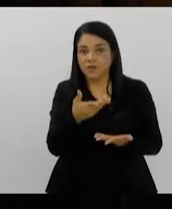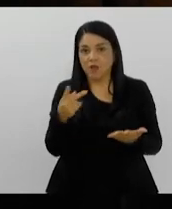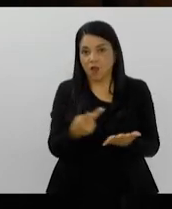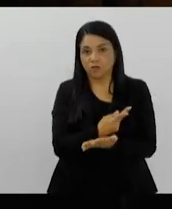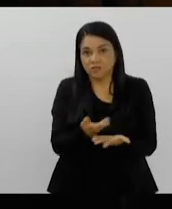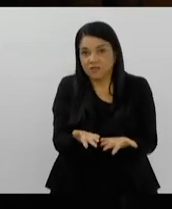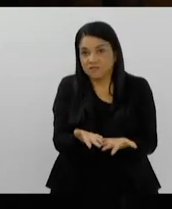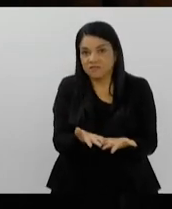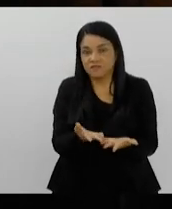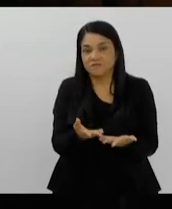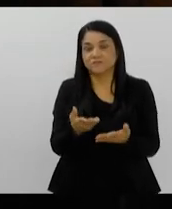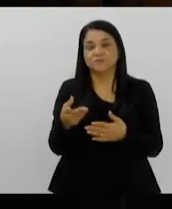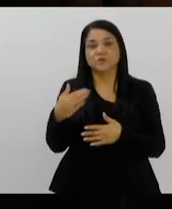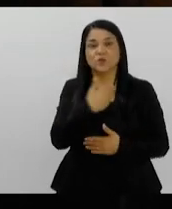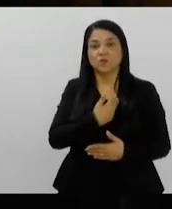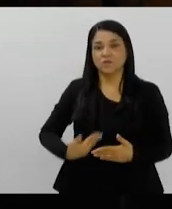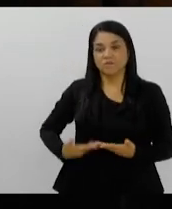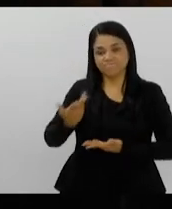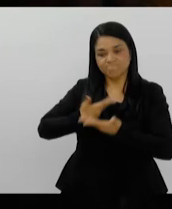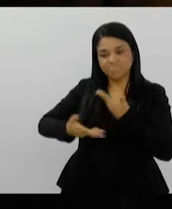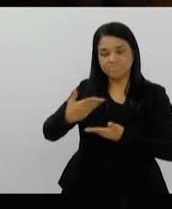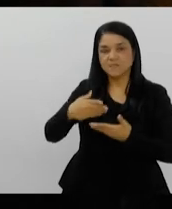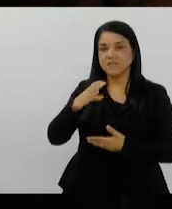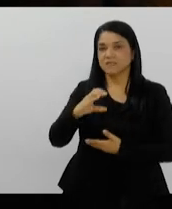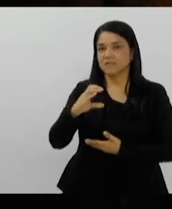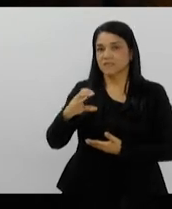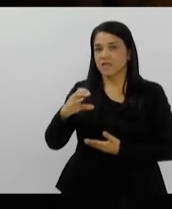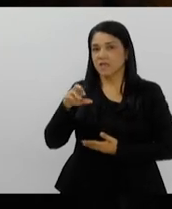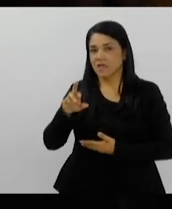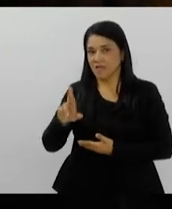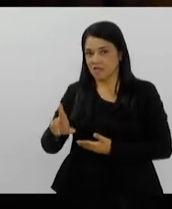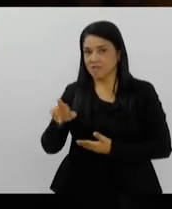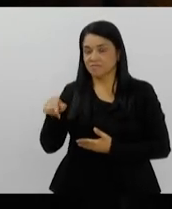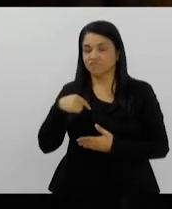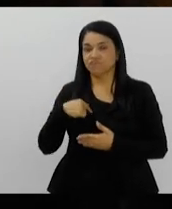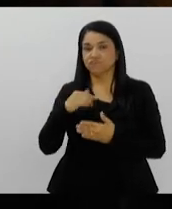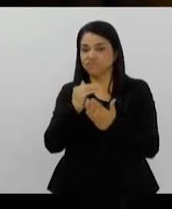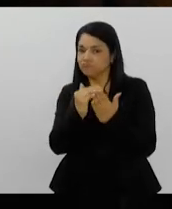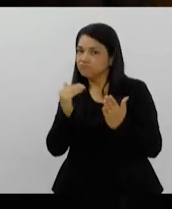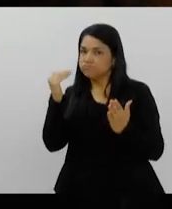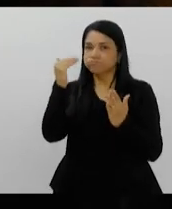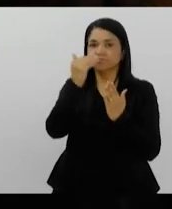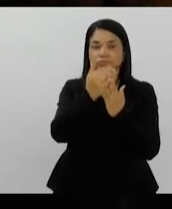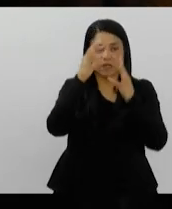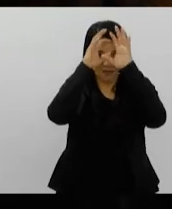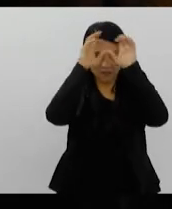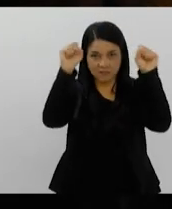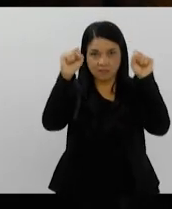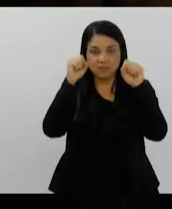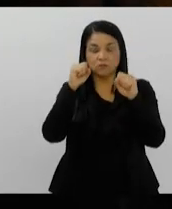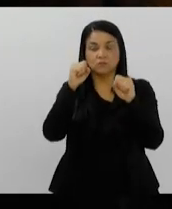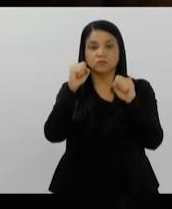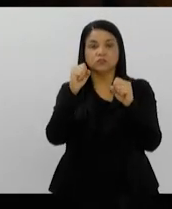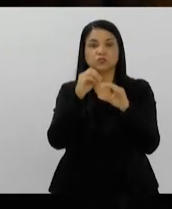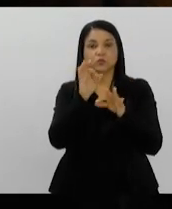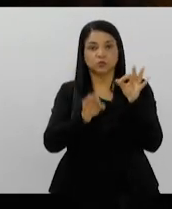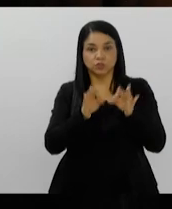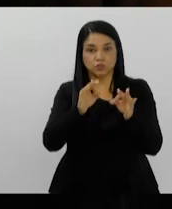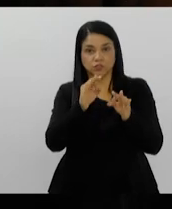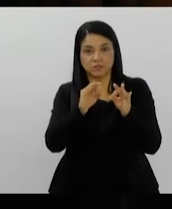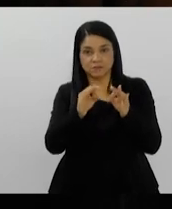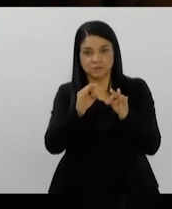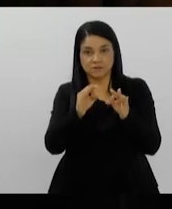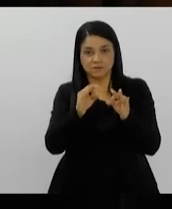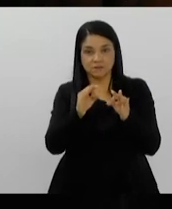fez uma negociata com a CCR, passando por cima de uma decisão do Superior Tribunal de Justiça, e reconheceu uma